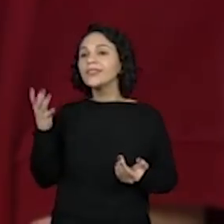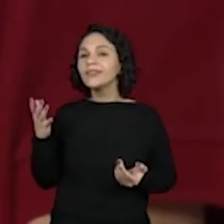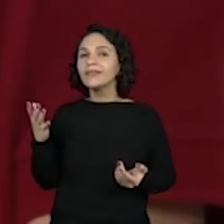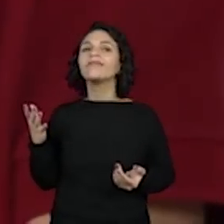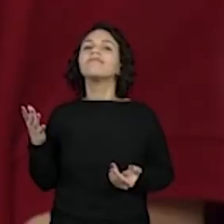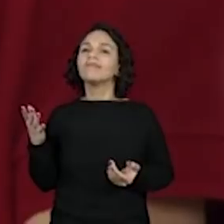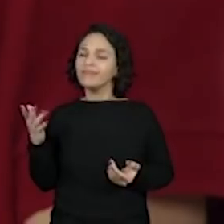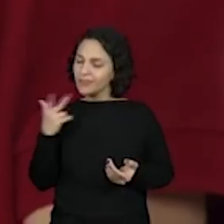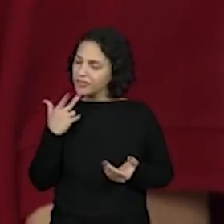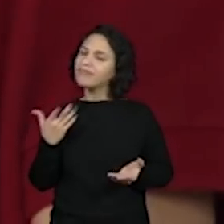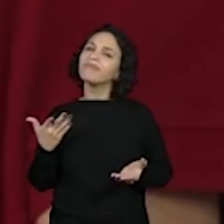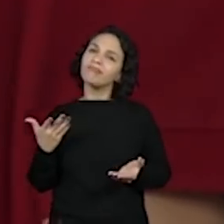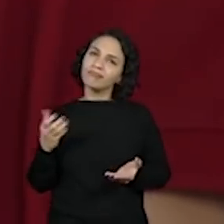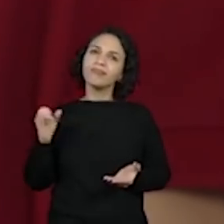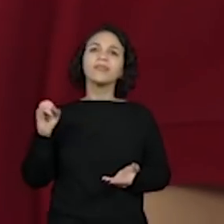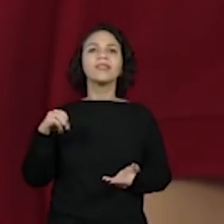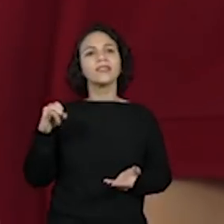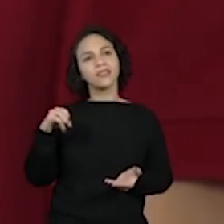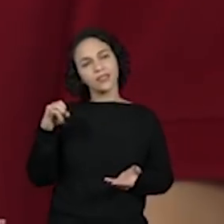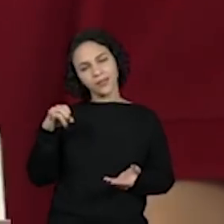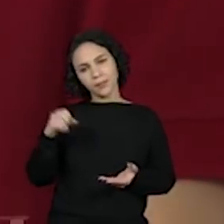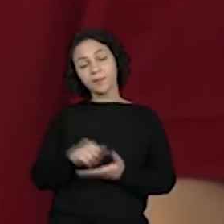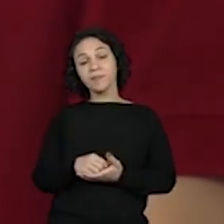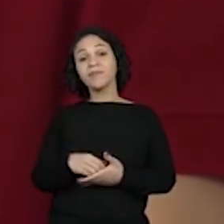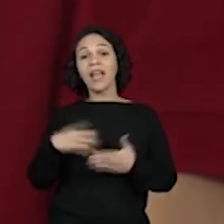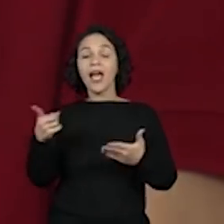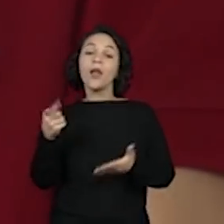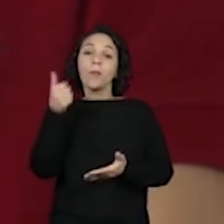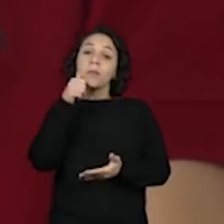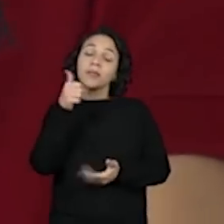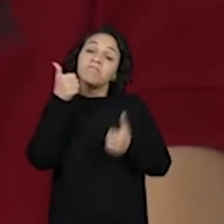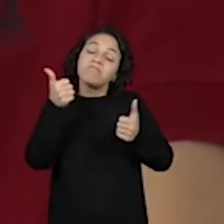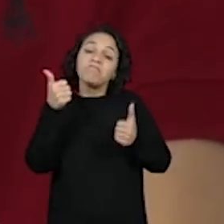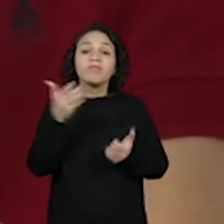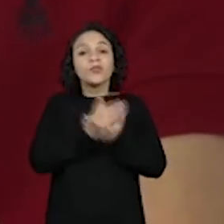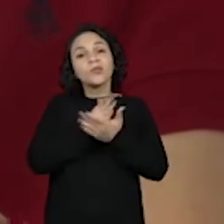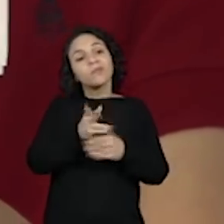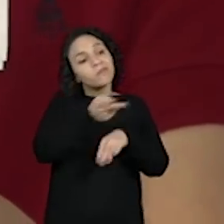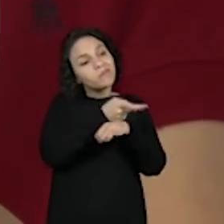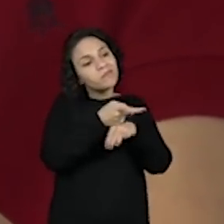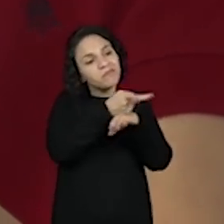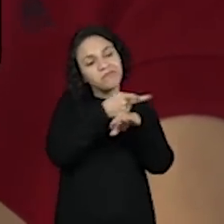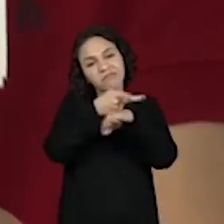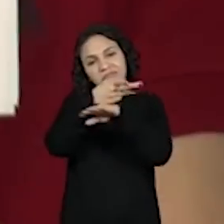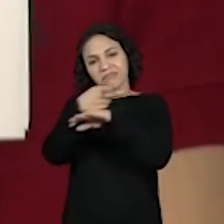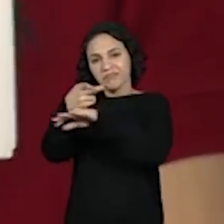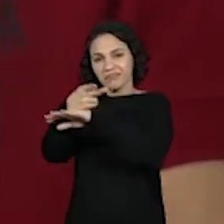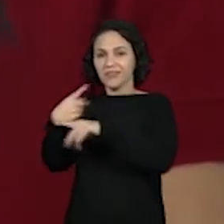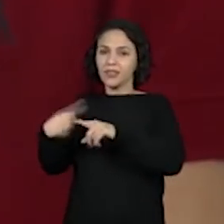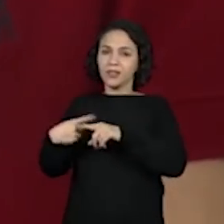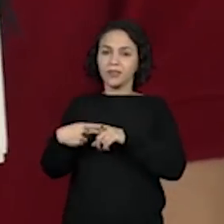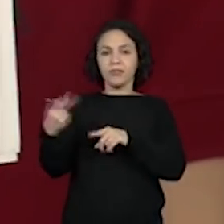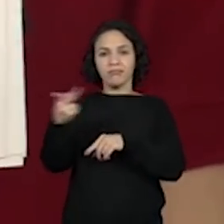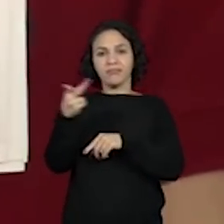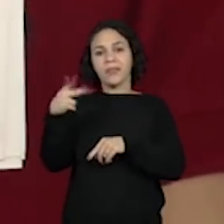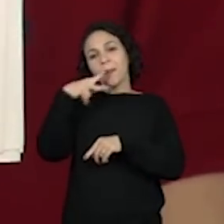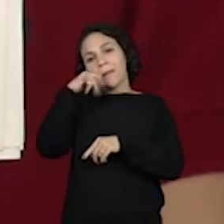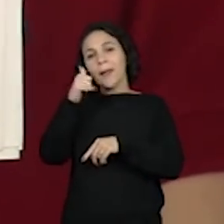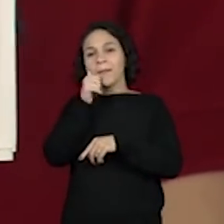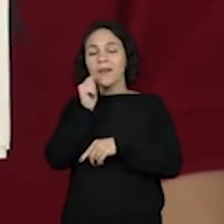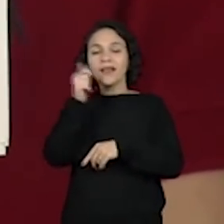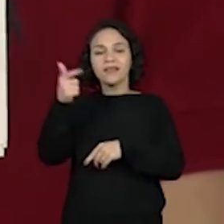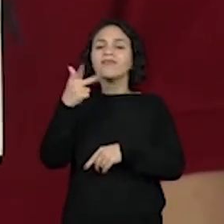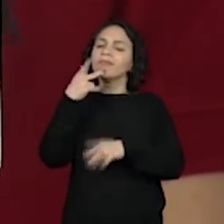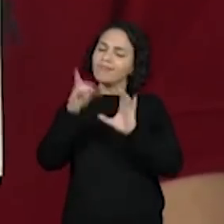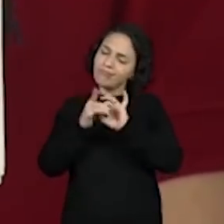Deu a permissão, não é? Isso. A menina iniciou sua busca porque o casal permitiu.